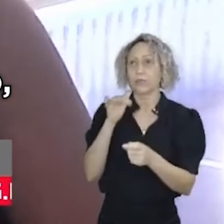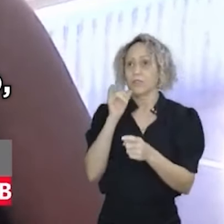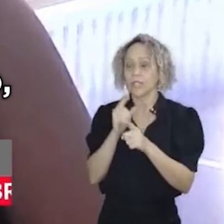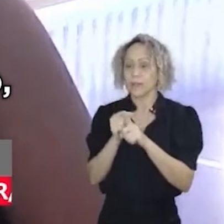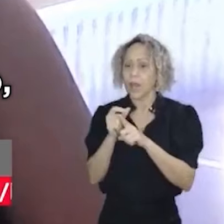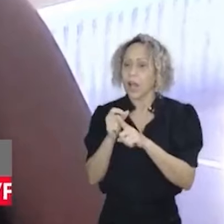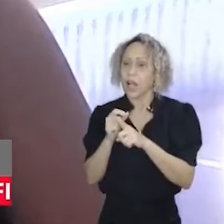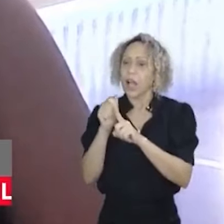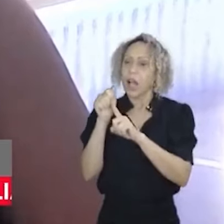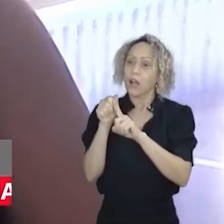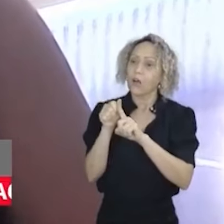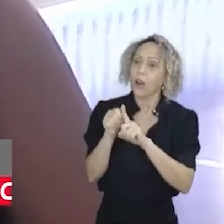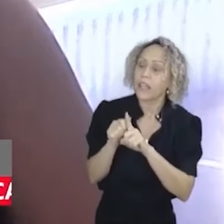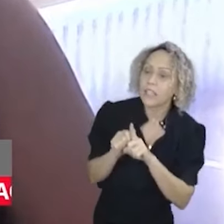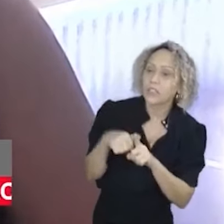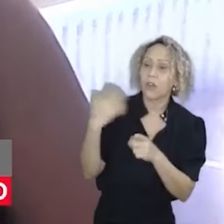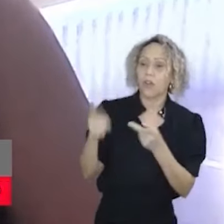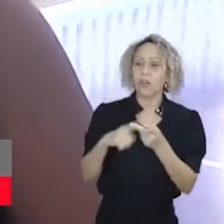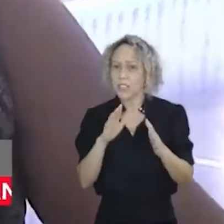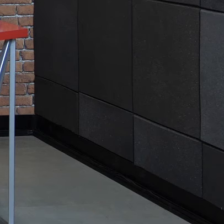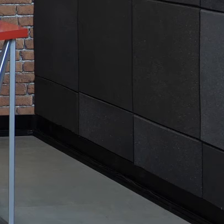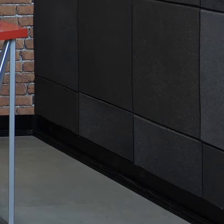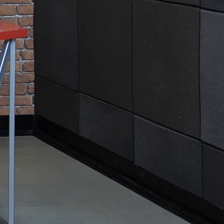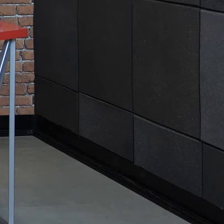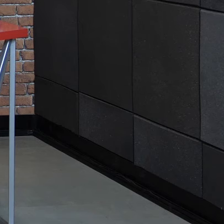está começando, nós temos colheita de frutas.